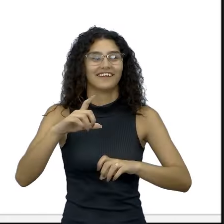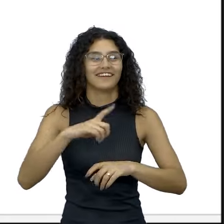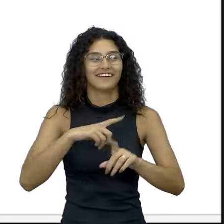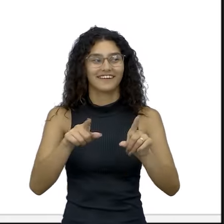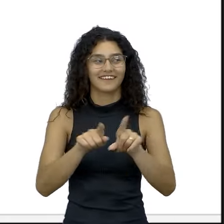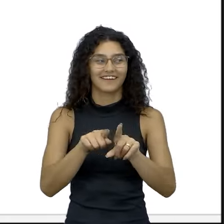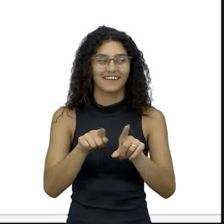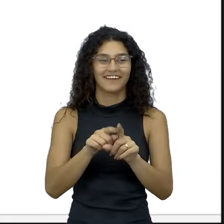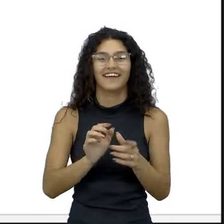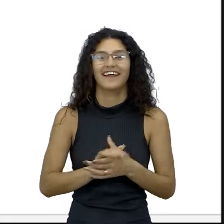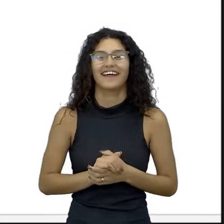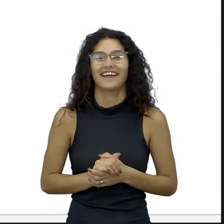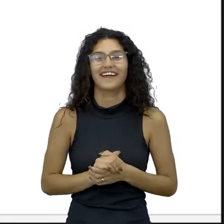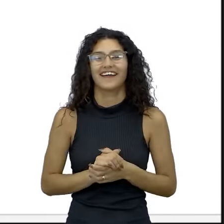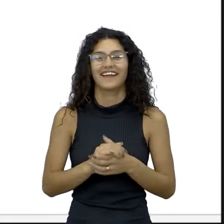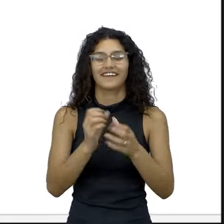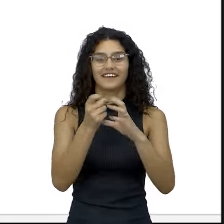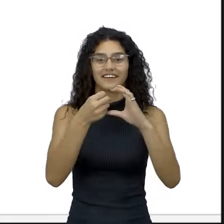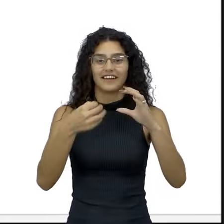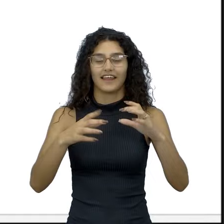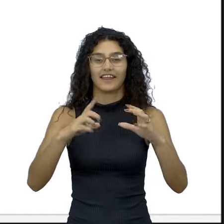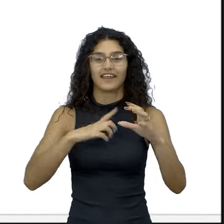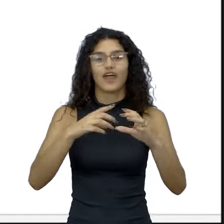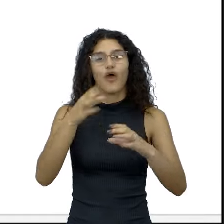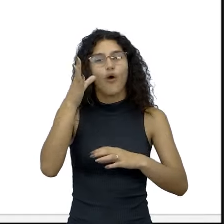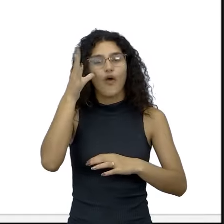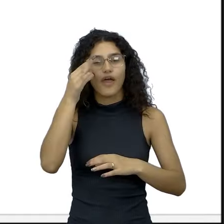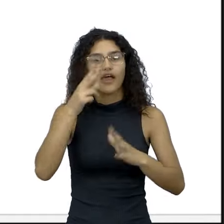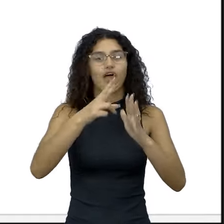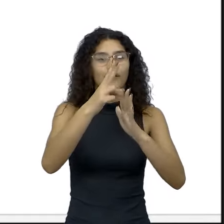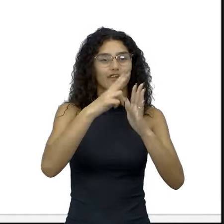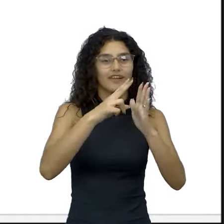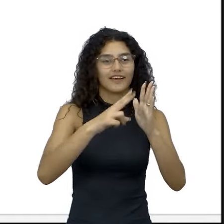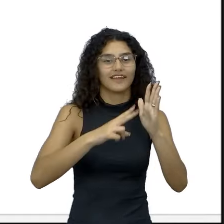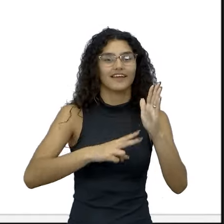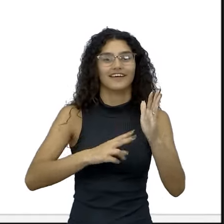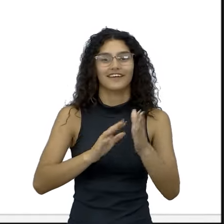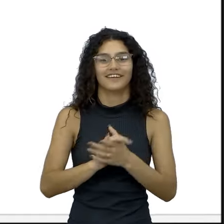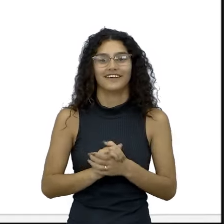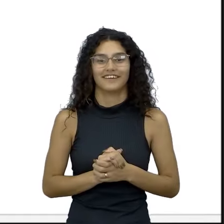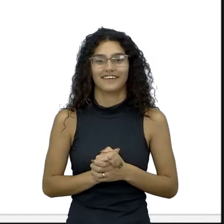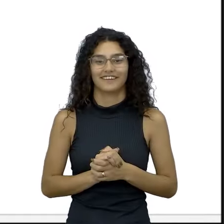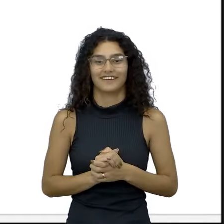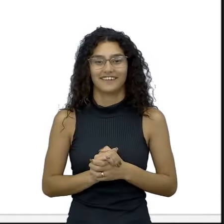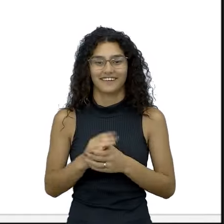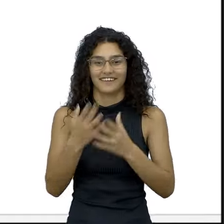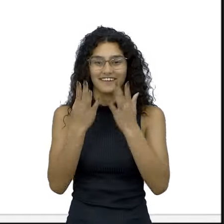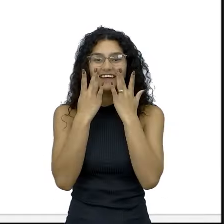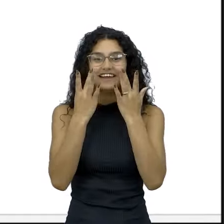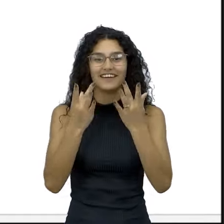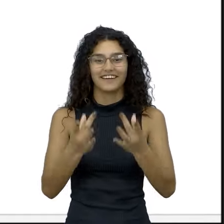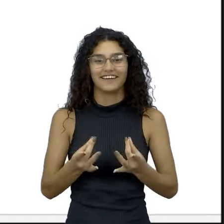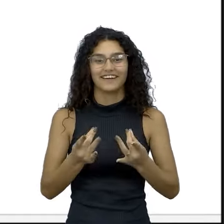sabia que, ela desperta a curiosidade do leitor, ela chama a atenção.